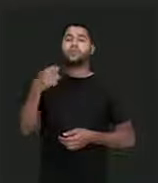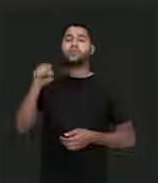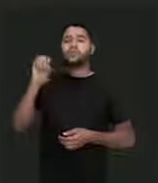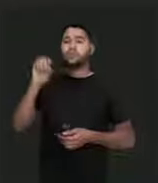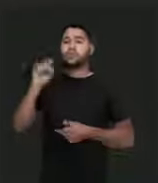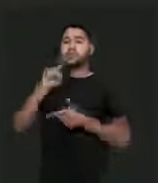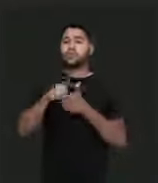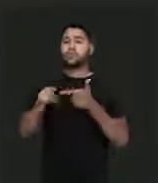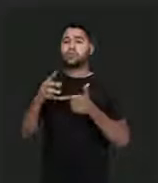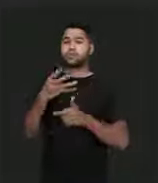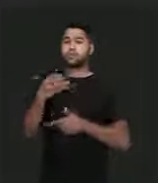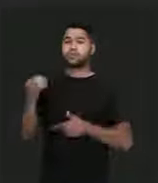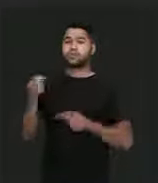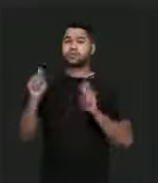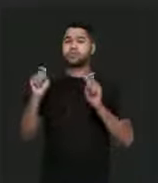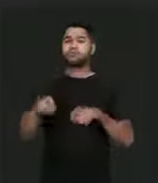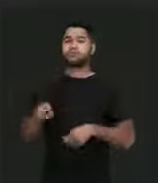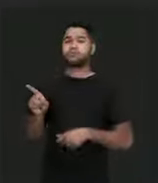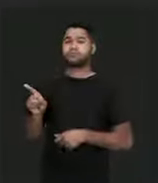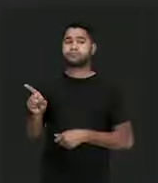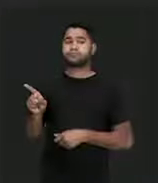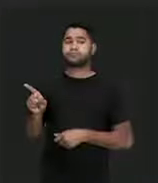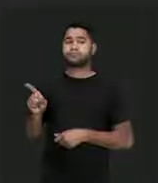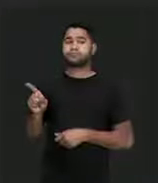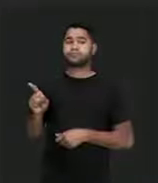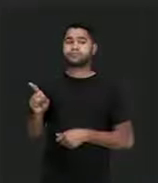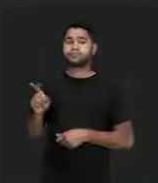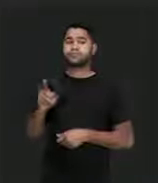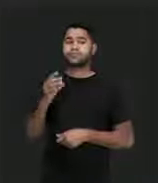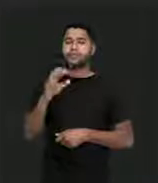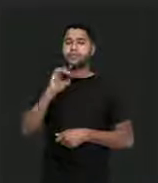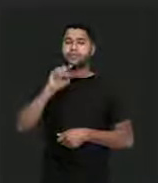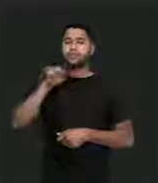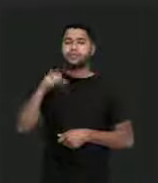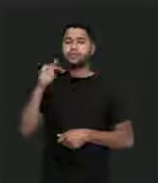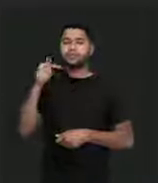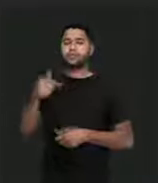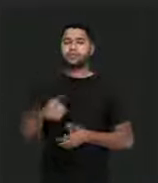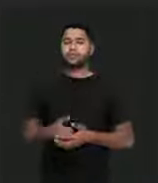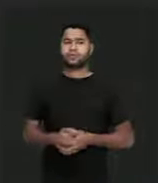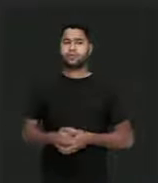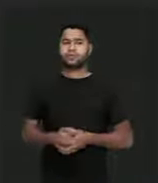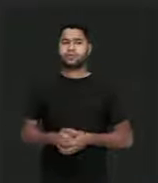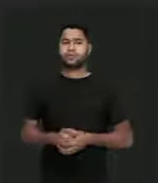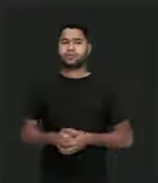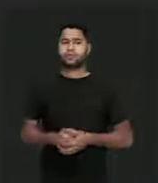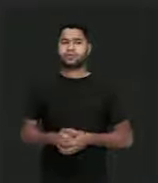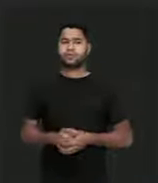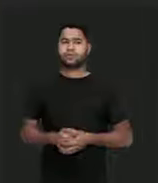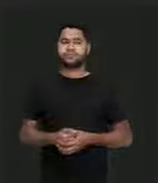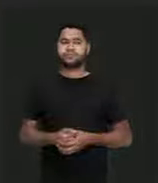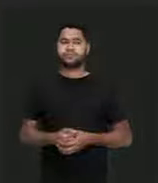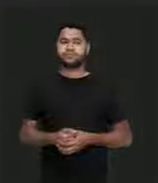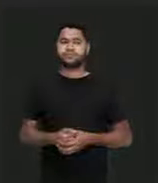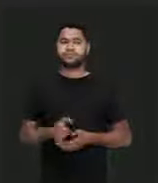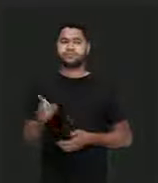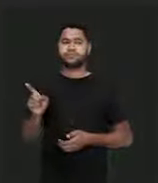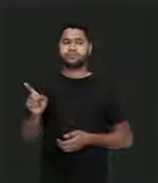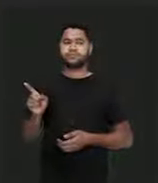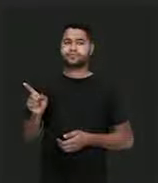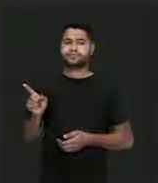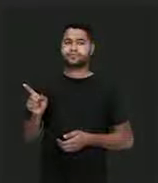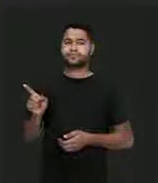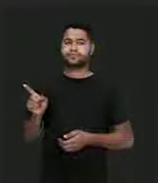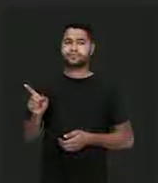por 400 vai dar 0,7. Então, daqui nós